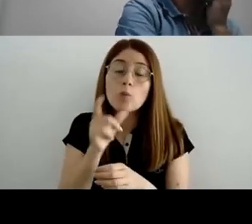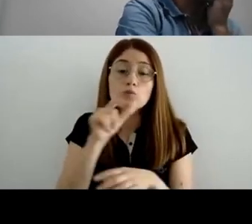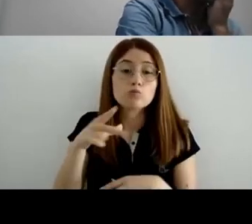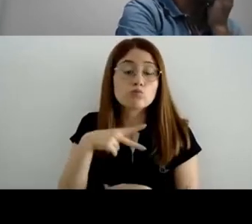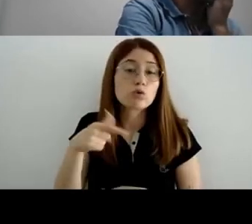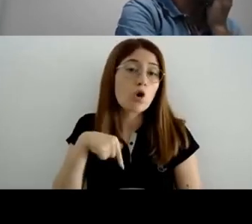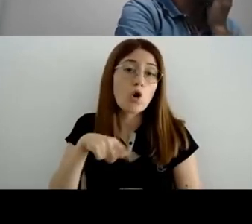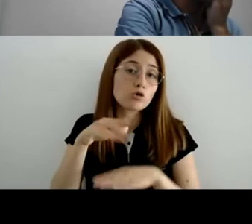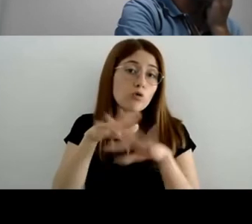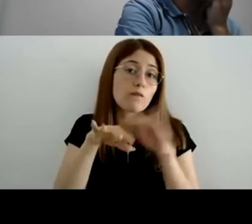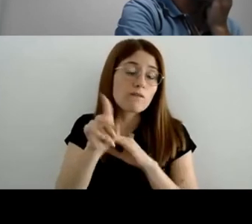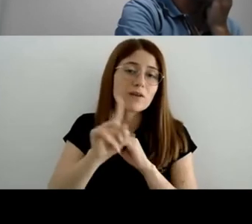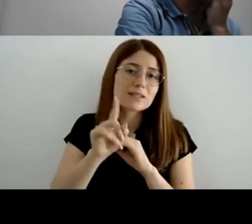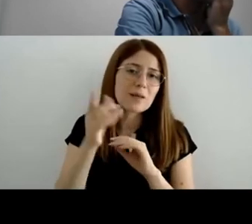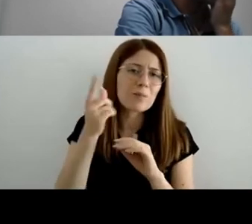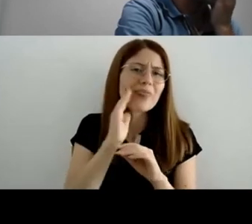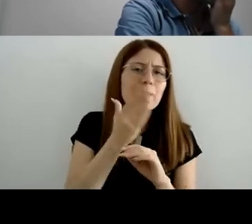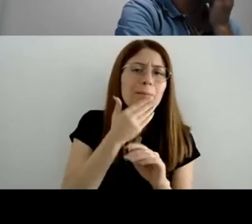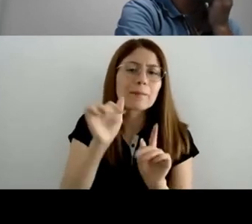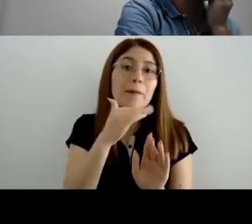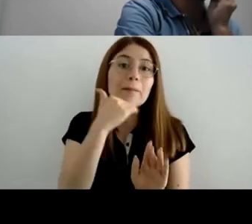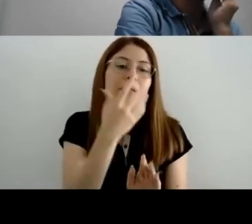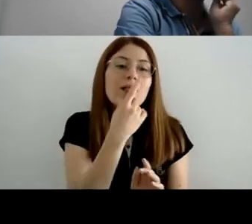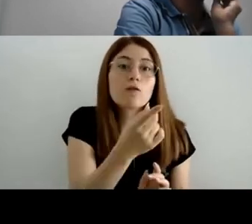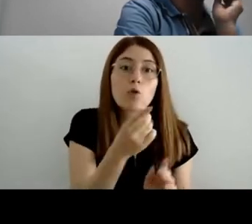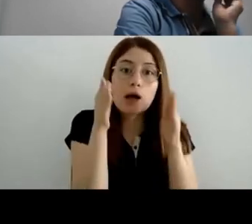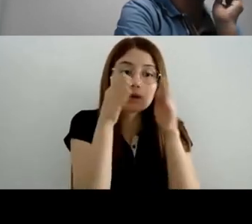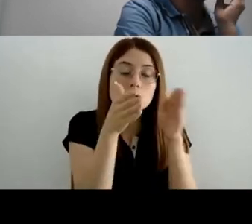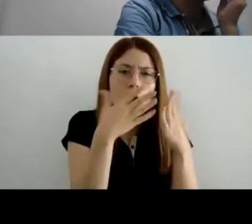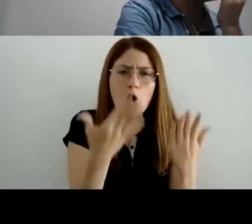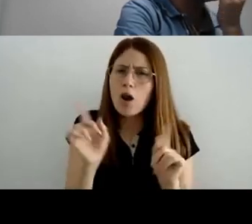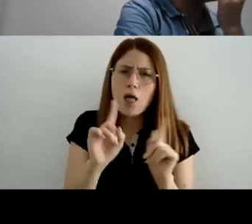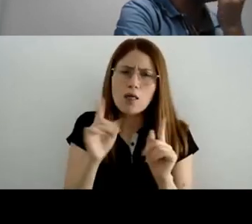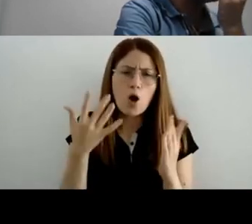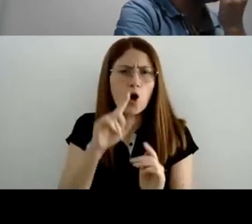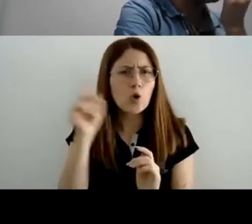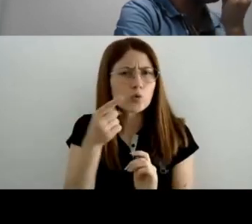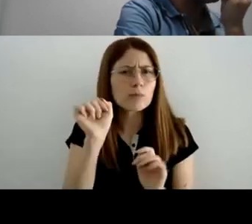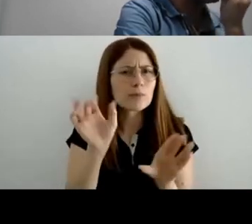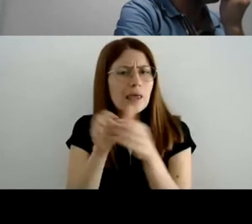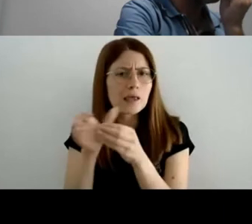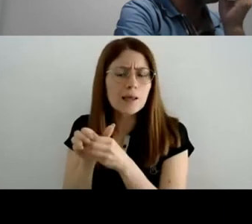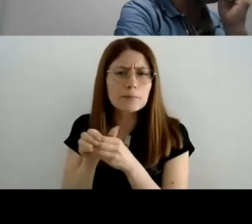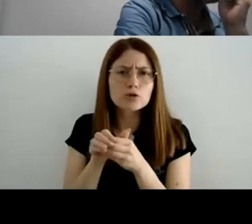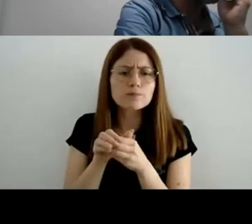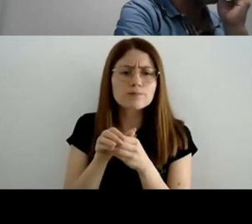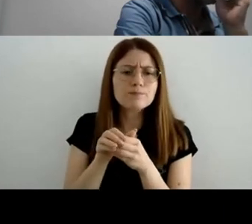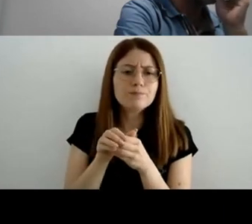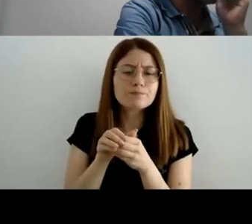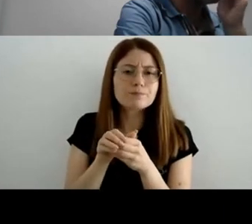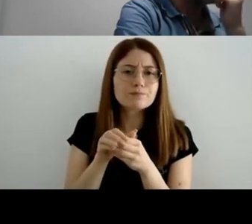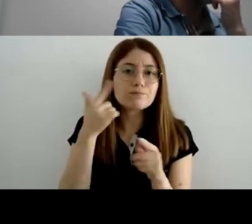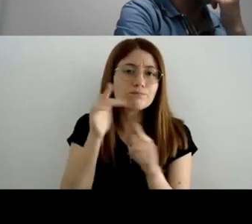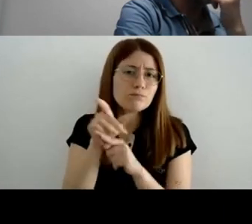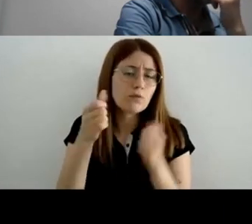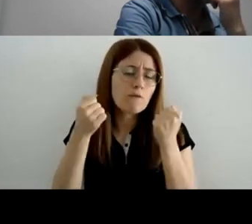não o fazíamos tanto, estávamos mais dependentes do talento individual. Neste momento não, todas as equipas, e o Euro foi um exemplo fortíssimo disso, sabem